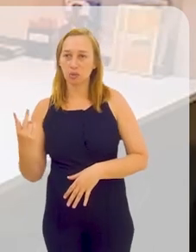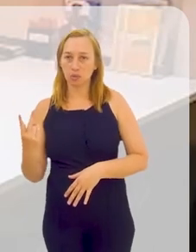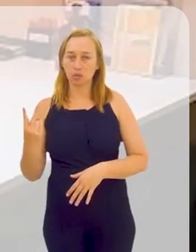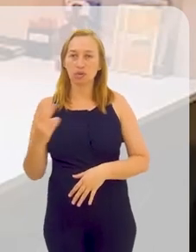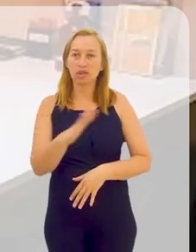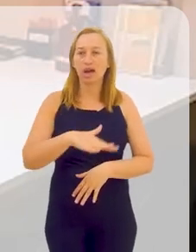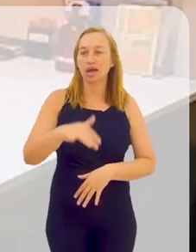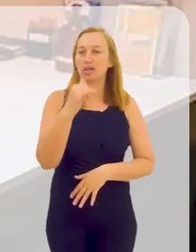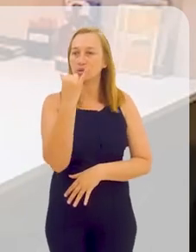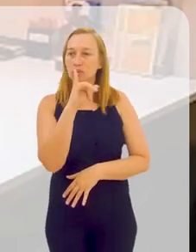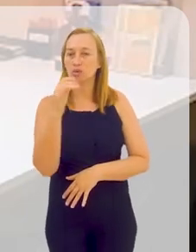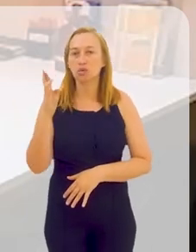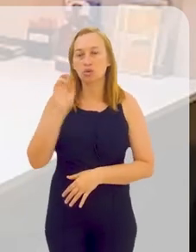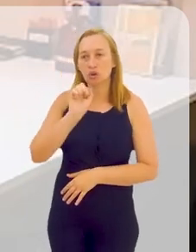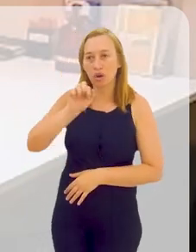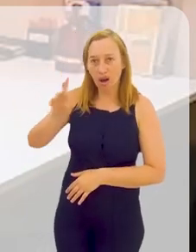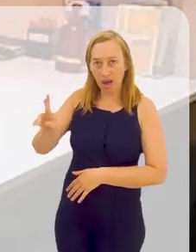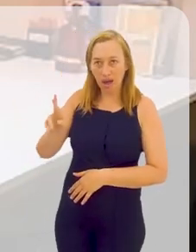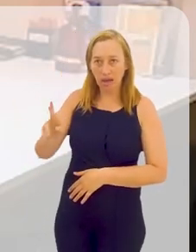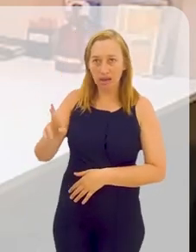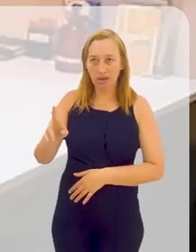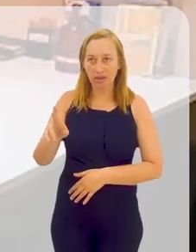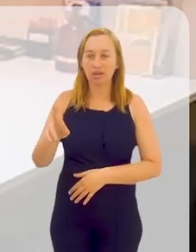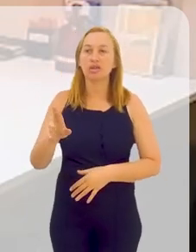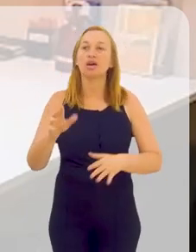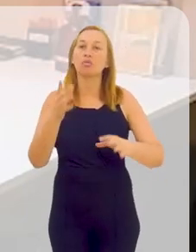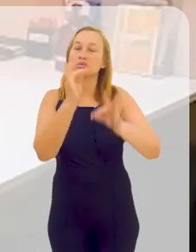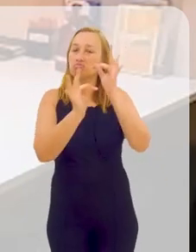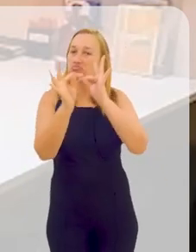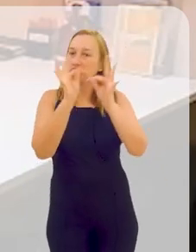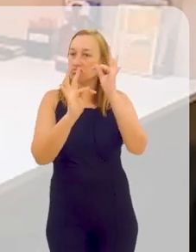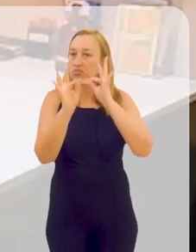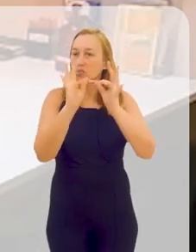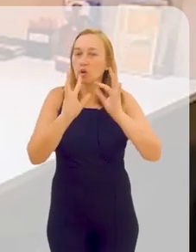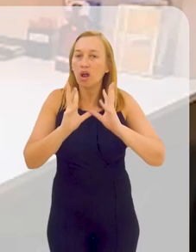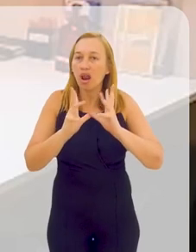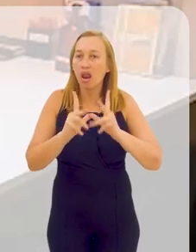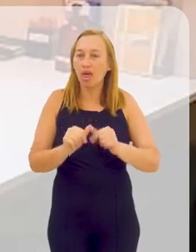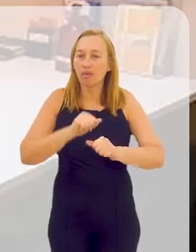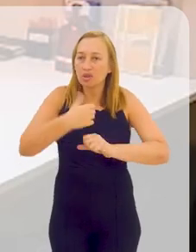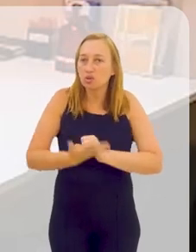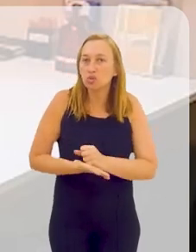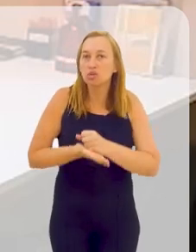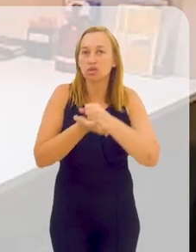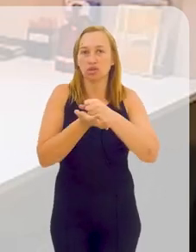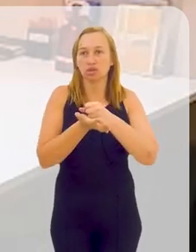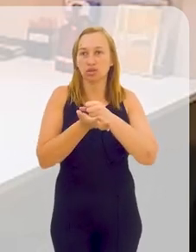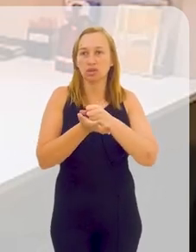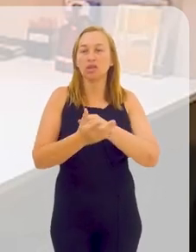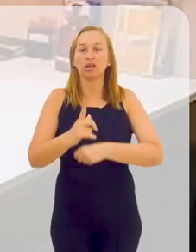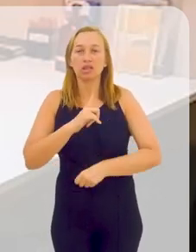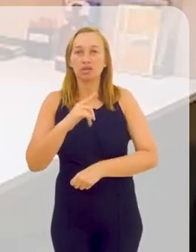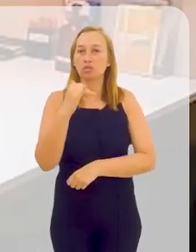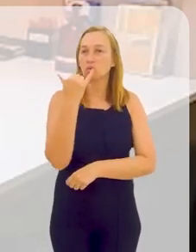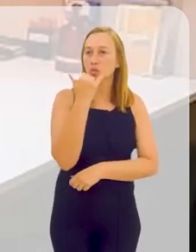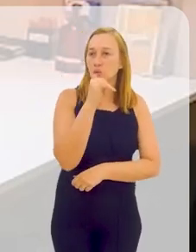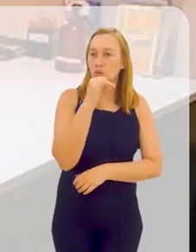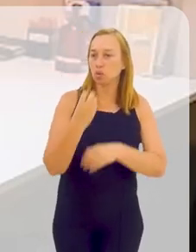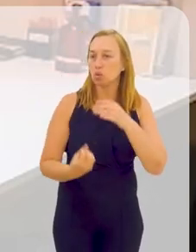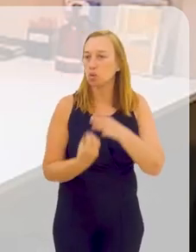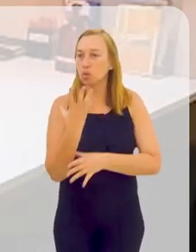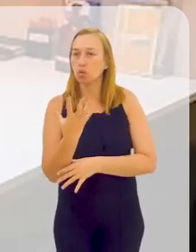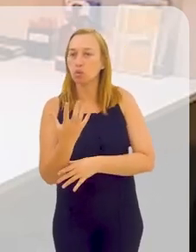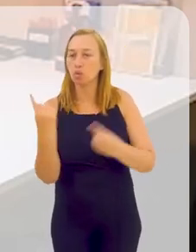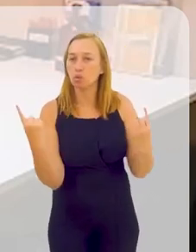valor do setor de energia solar fotovoltaica uma tecnologia limpa sustentável que gera